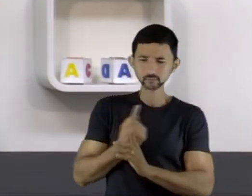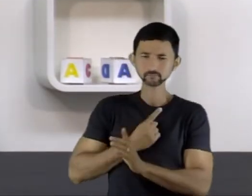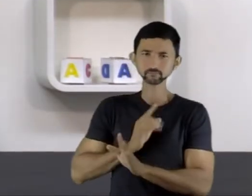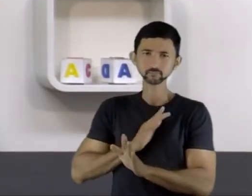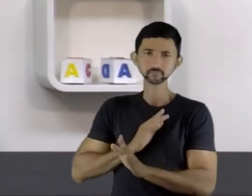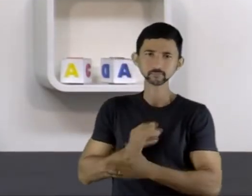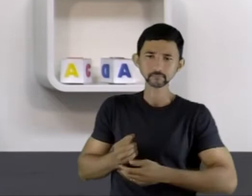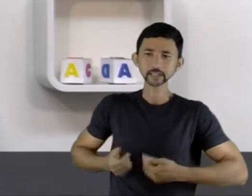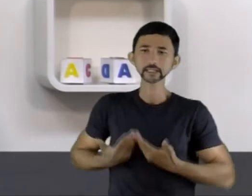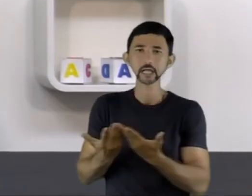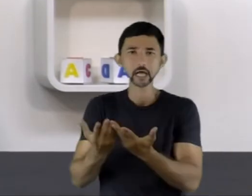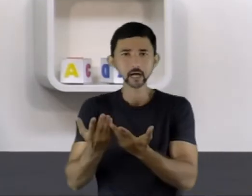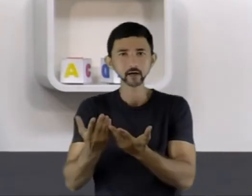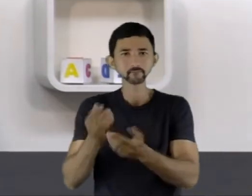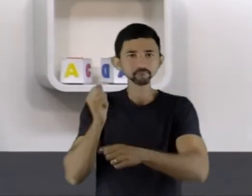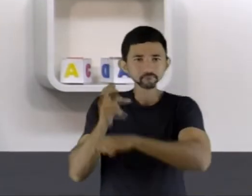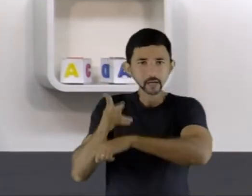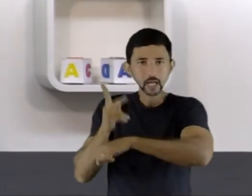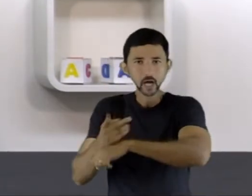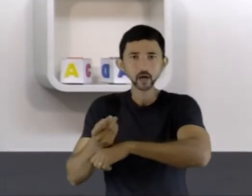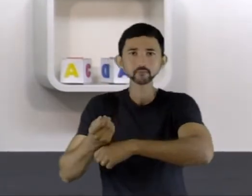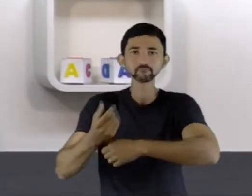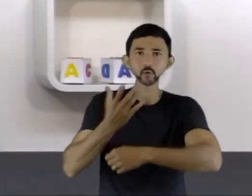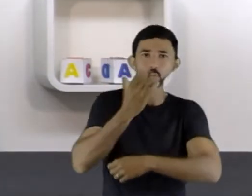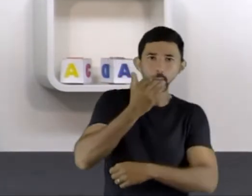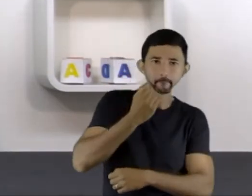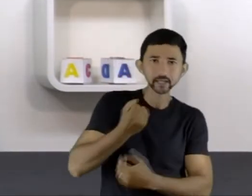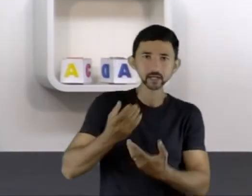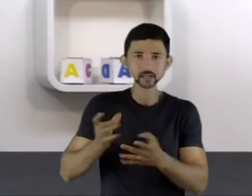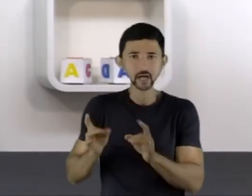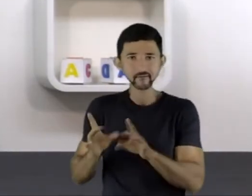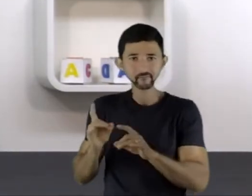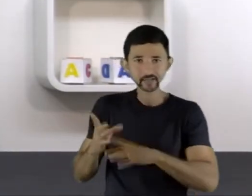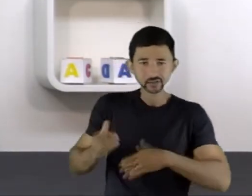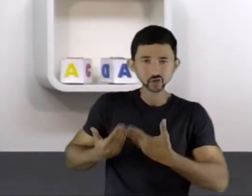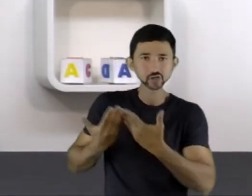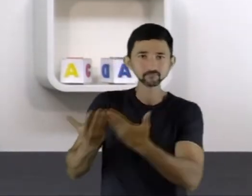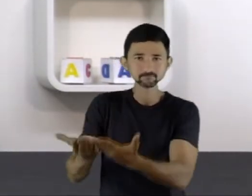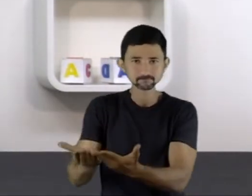forneciam alimentos, eles emprestavam dinheiro, eles forneciam